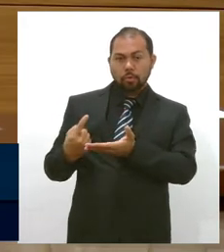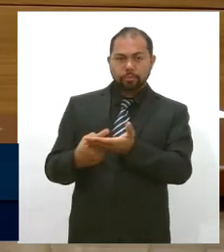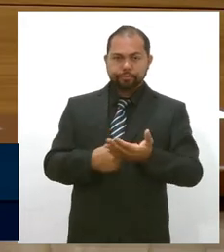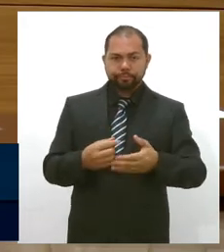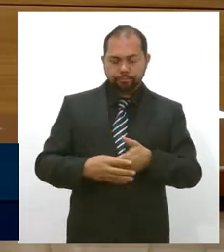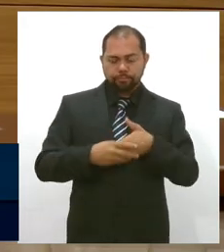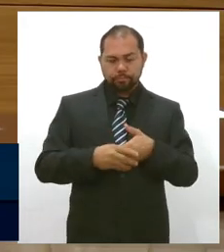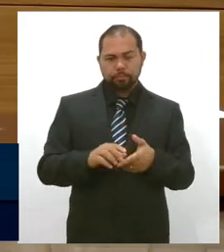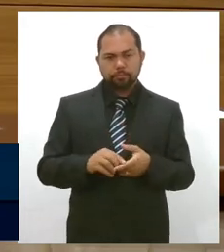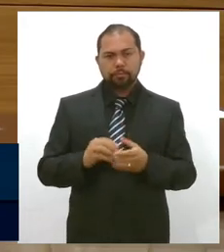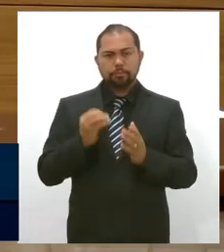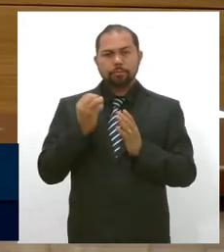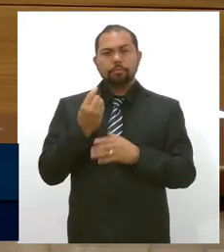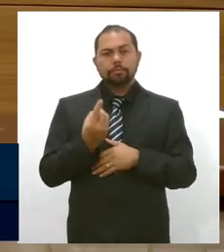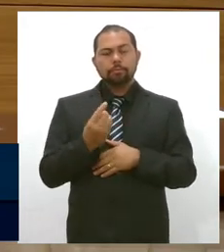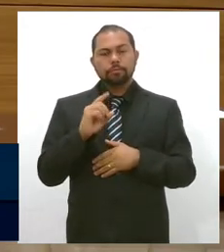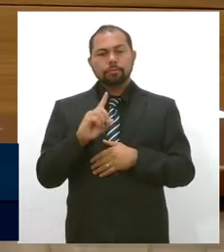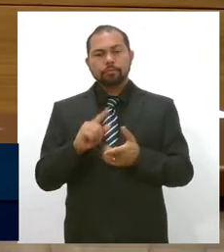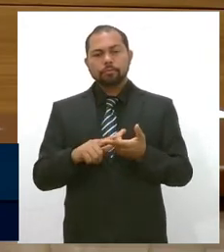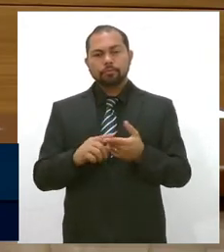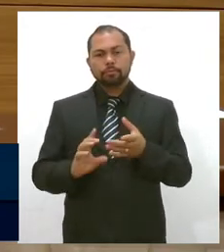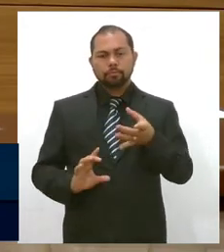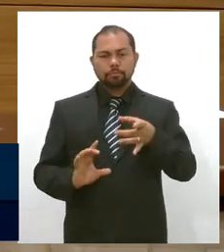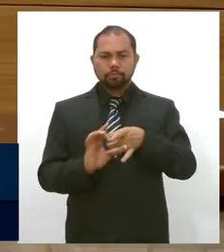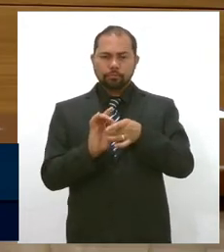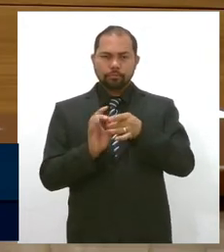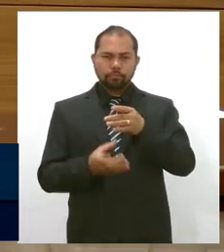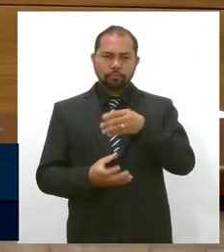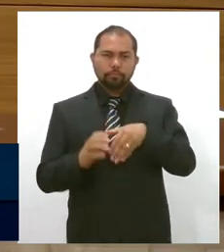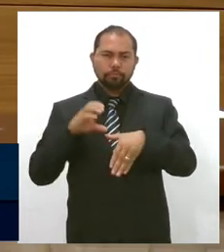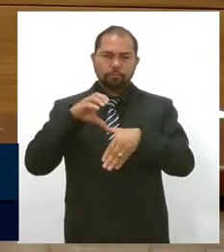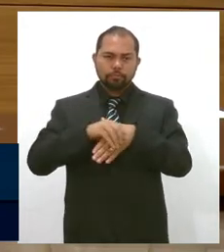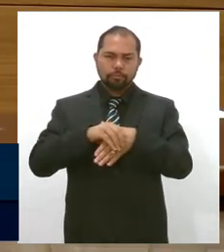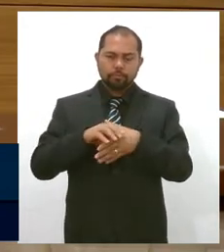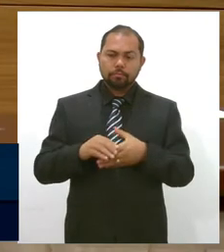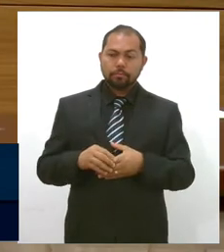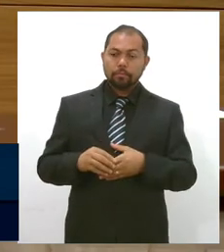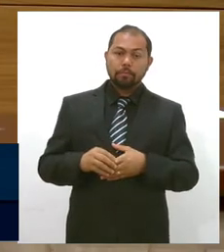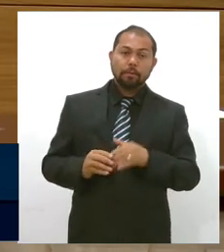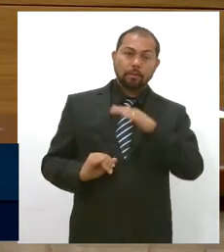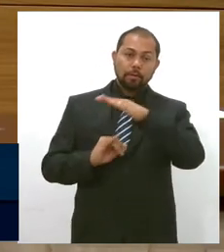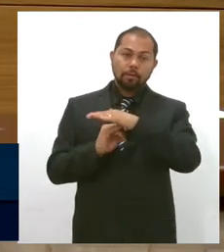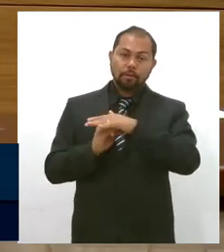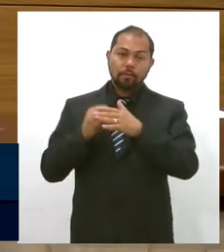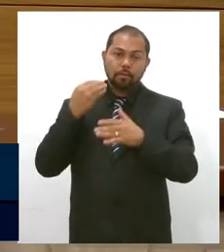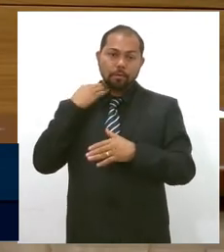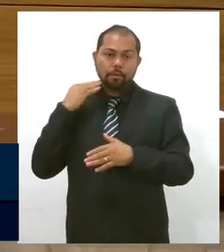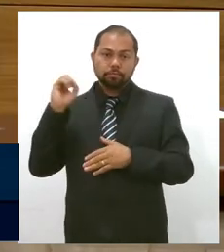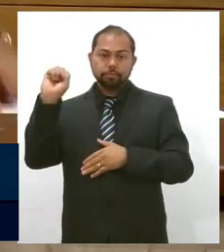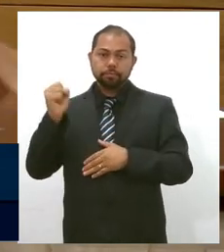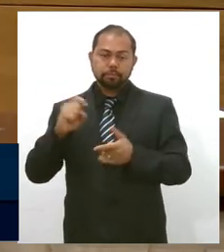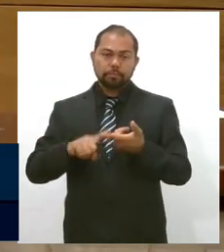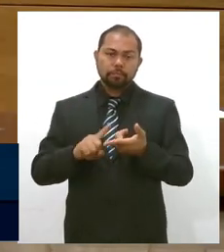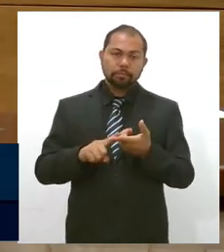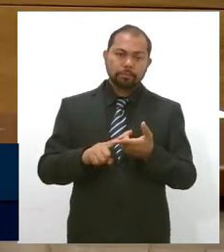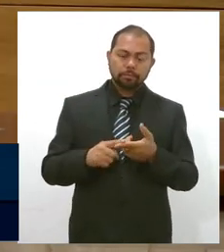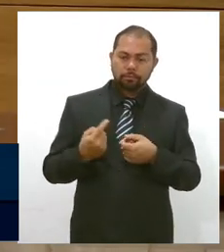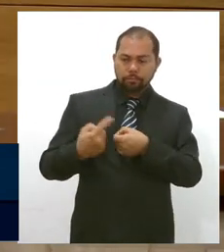01/2022, cópia e anexo, firmado entre o Instituto Ibanese e a Secretaria do Estado-Geral do Governo, no município de Simão Dias.